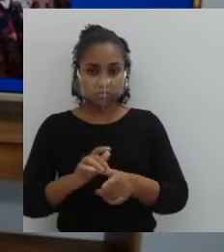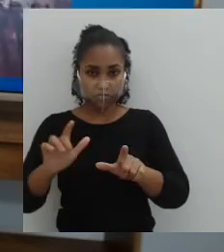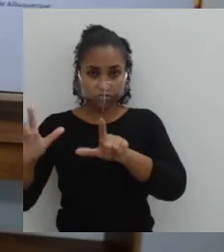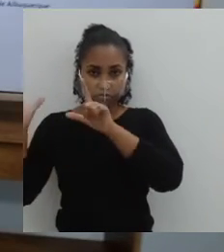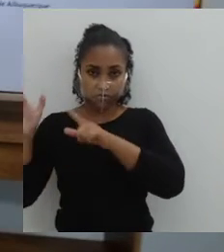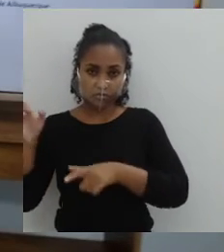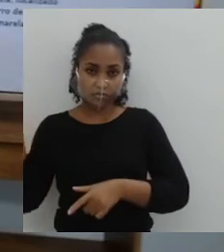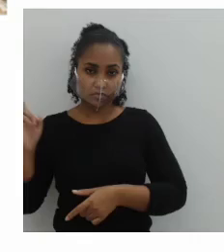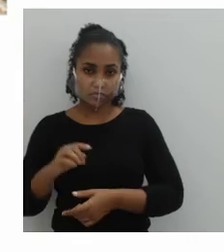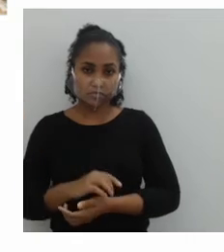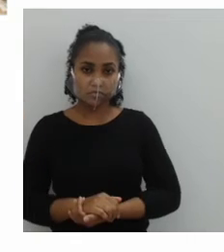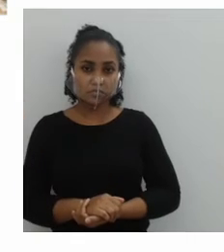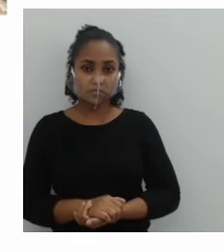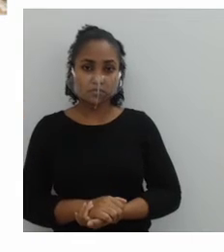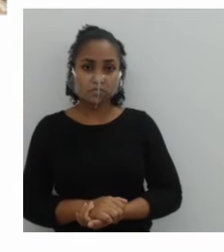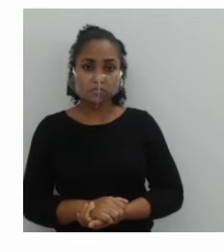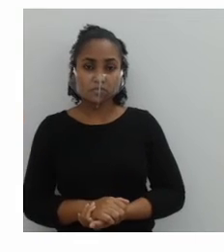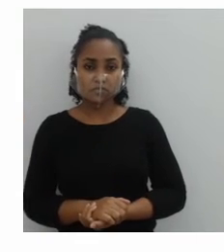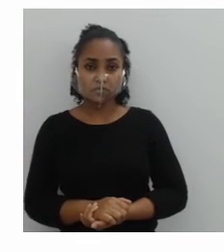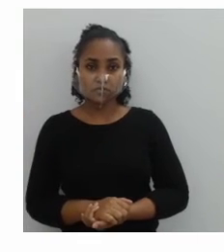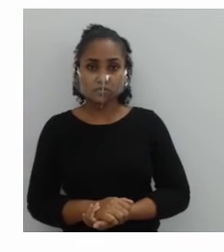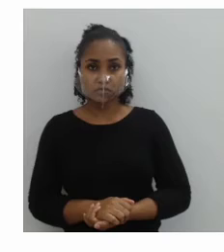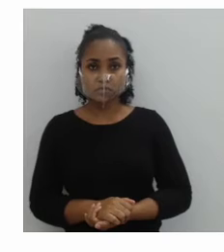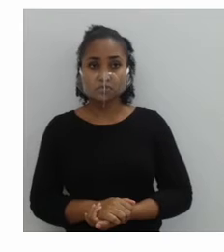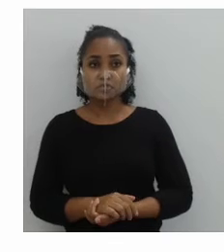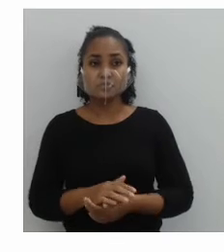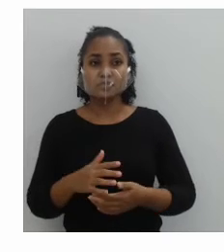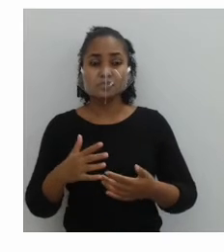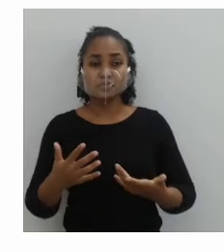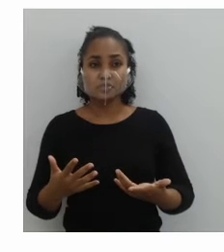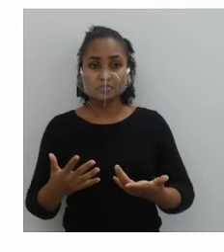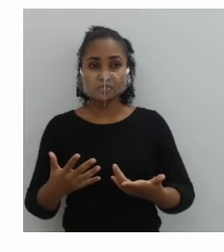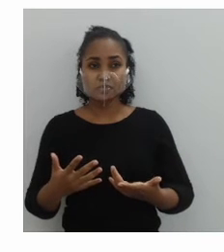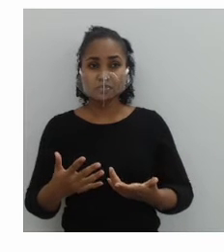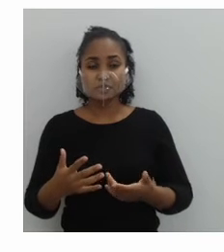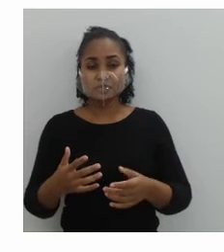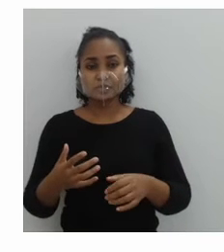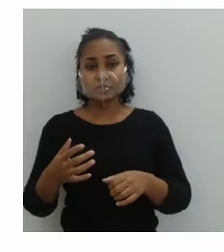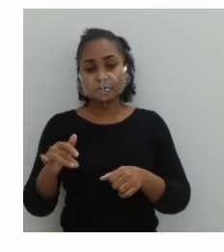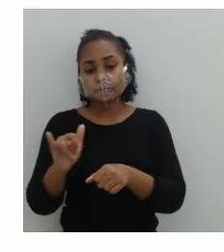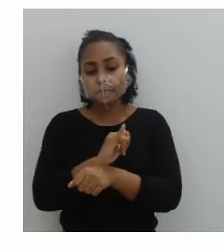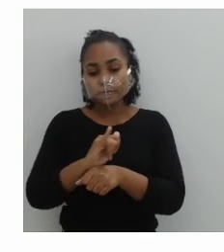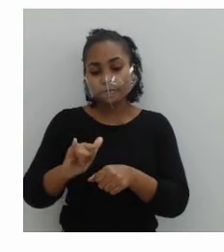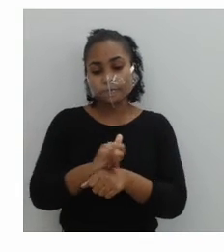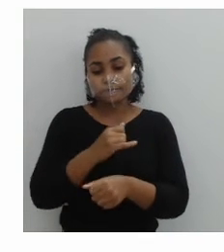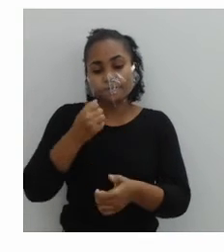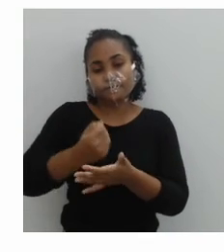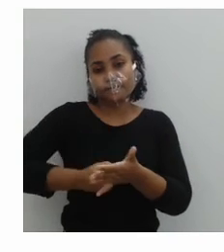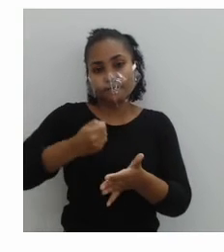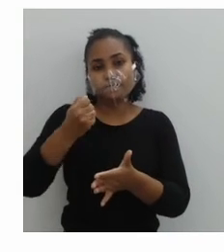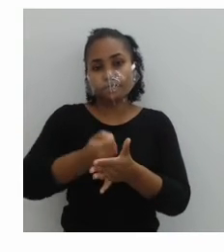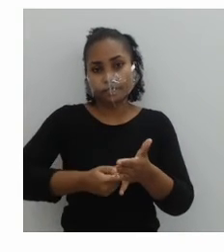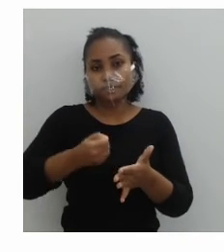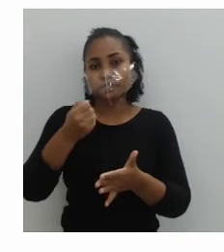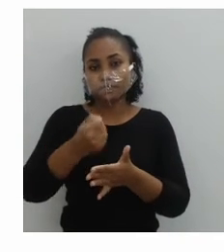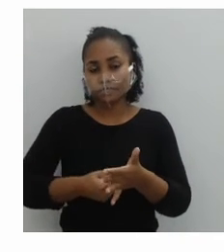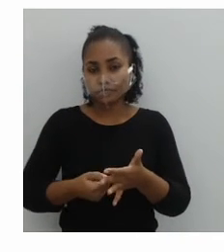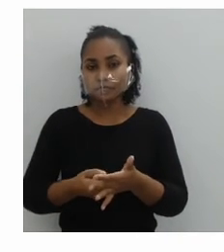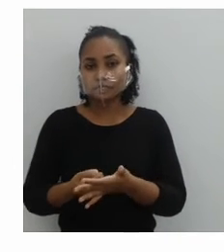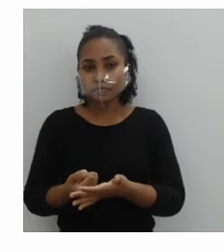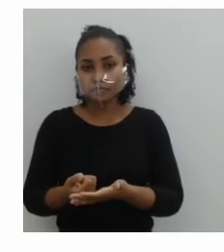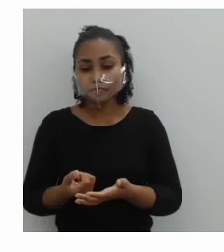slide. O Arraial do Bom Jesus. Aí temos as táticas de resistência